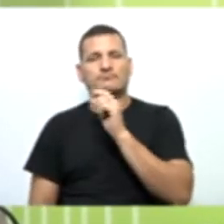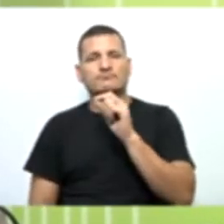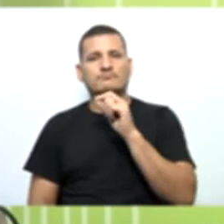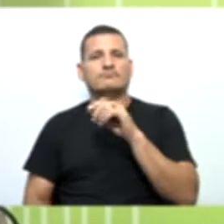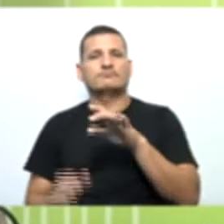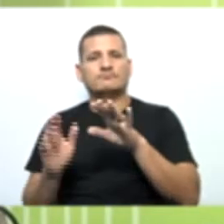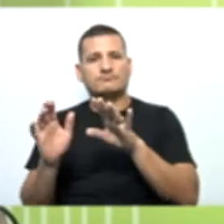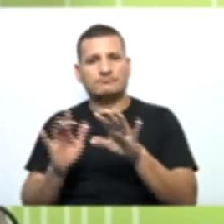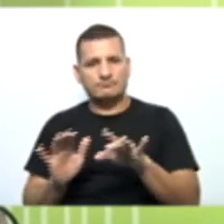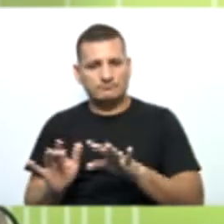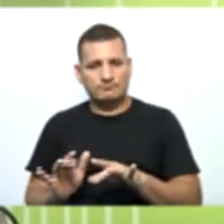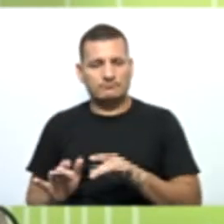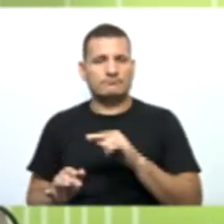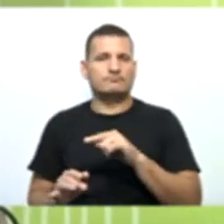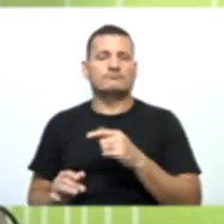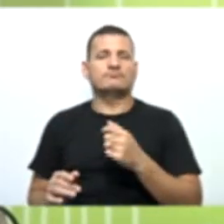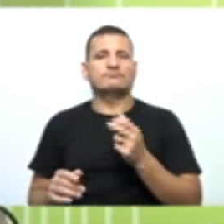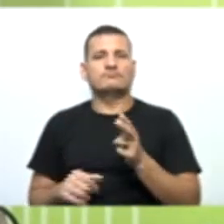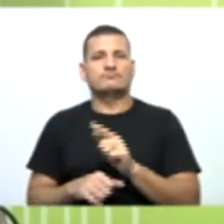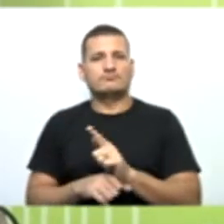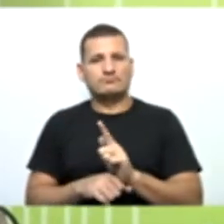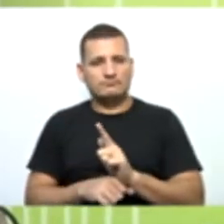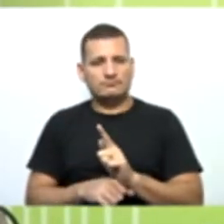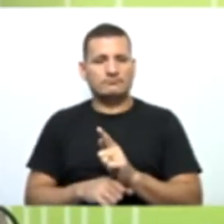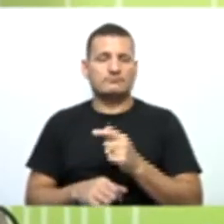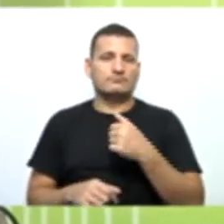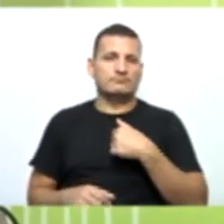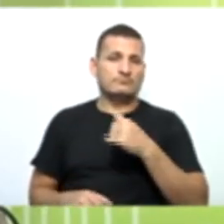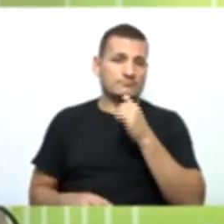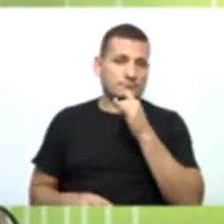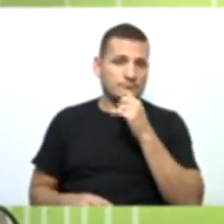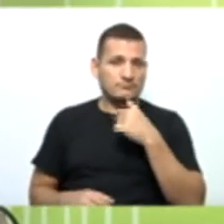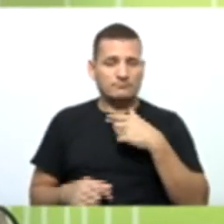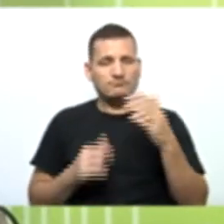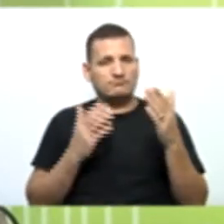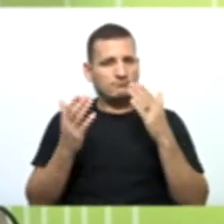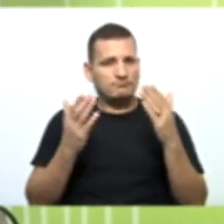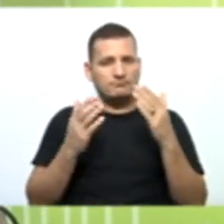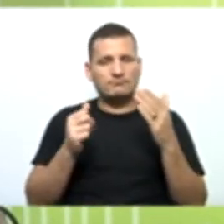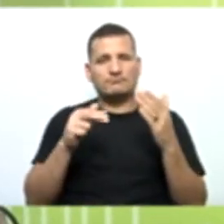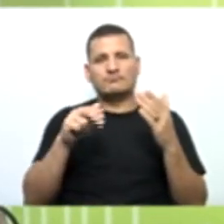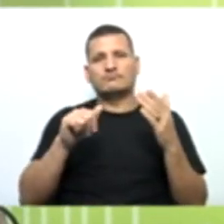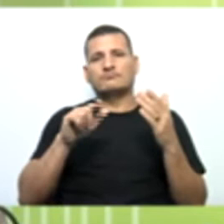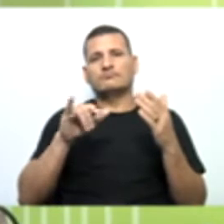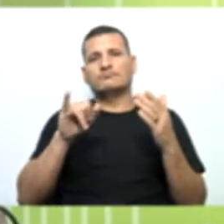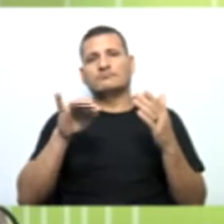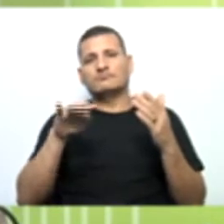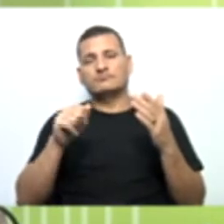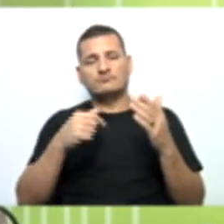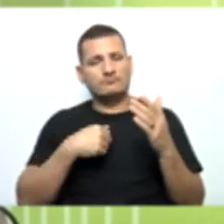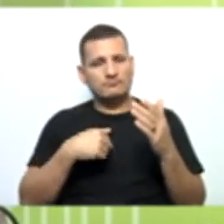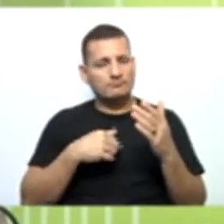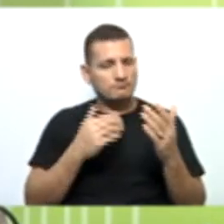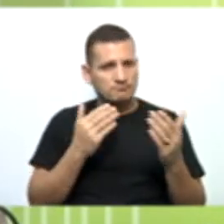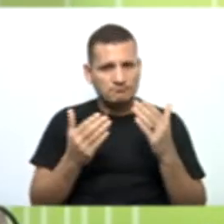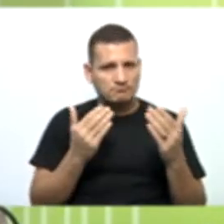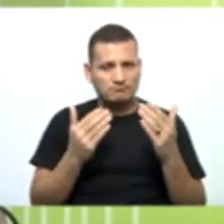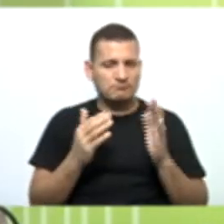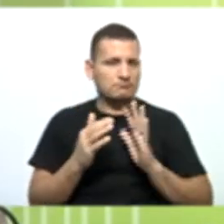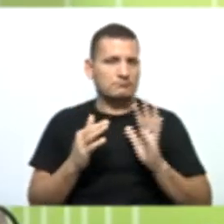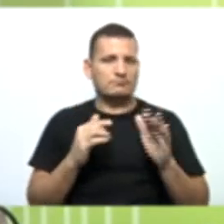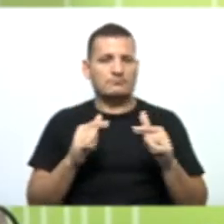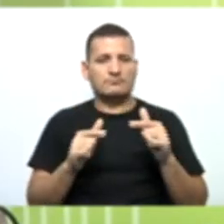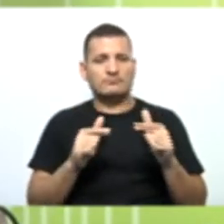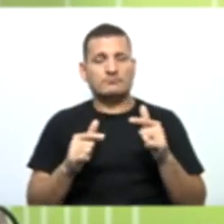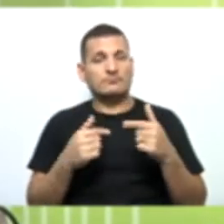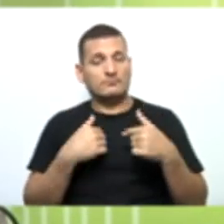programador, ele vai ser o gerente. Eu, por exemplo, eu sou analista. Eu vou estar lá na análise, né? Então, assim, eu vou